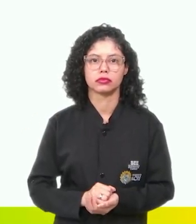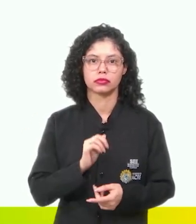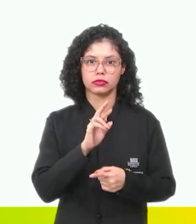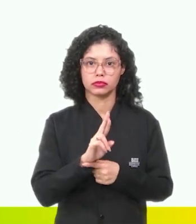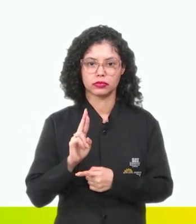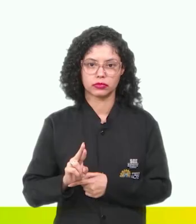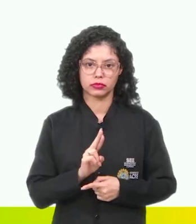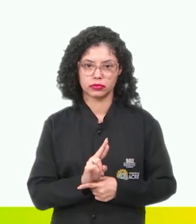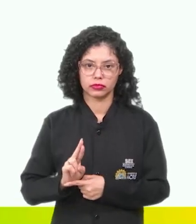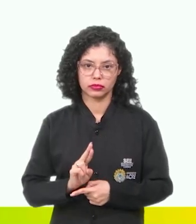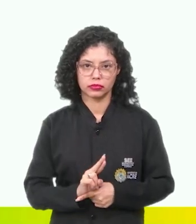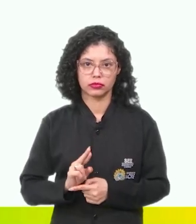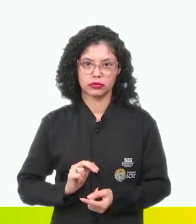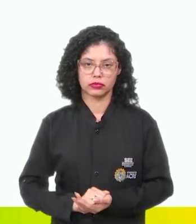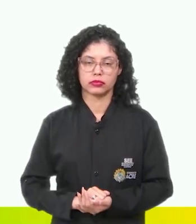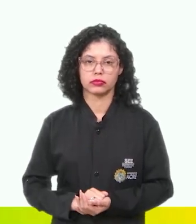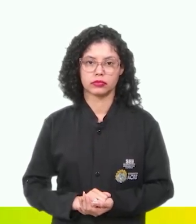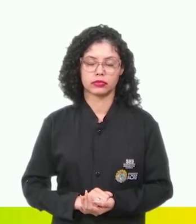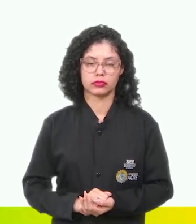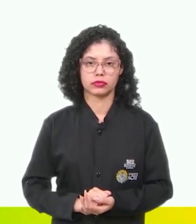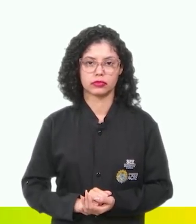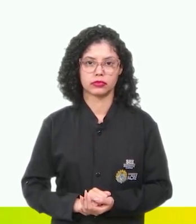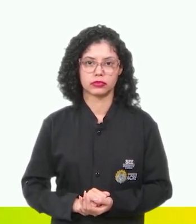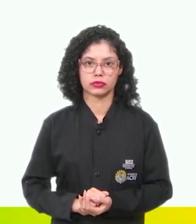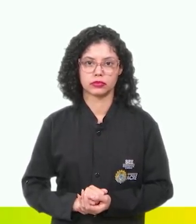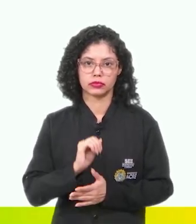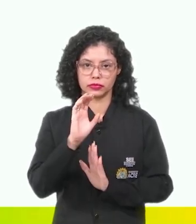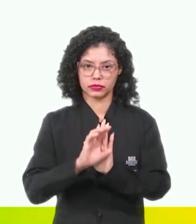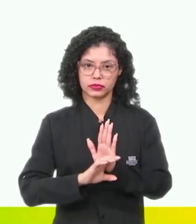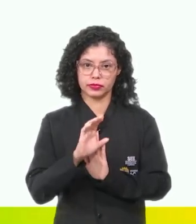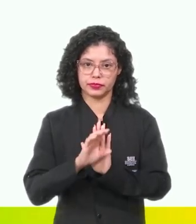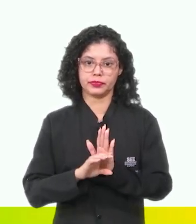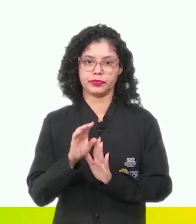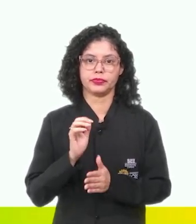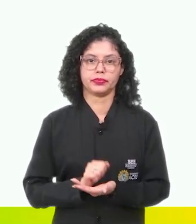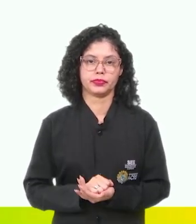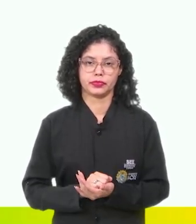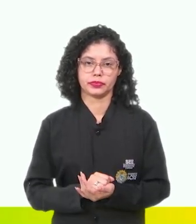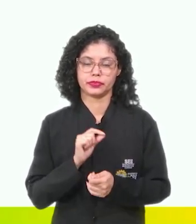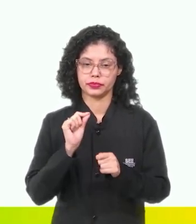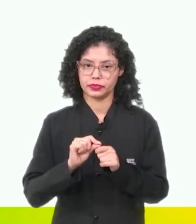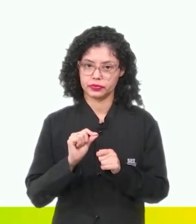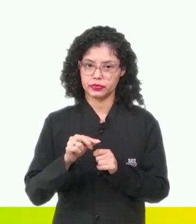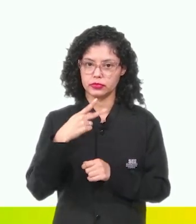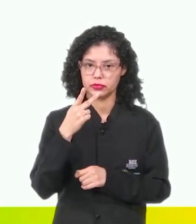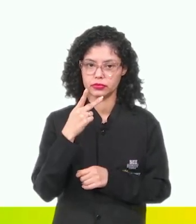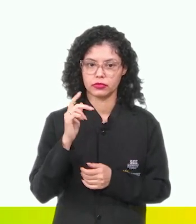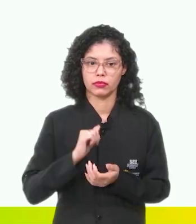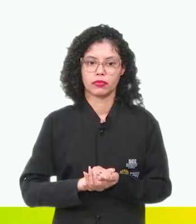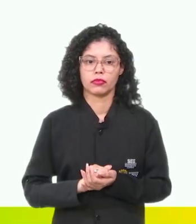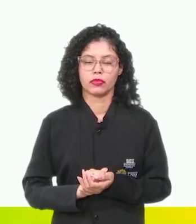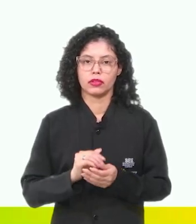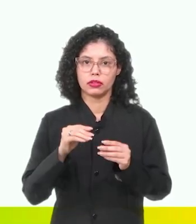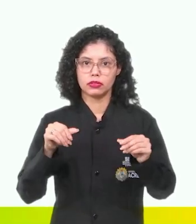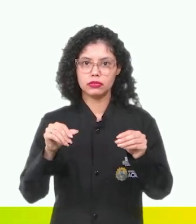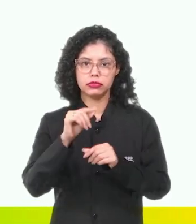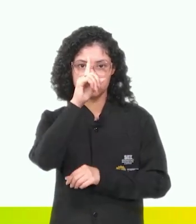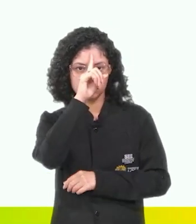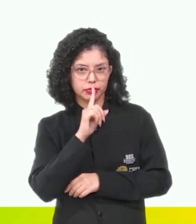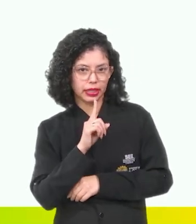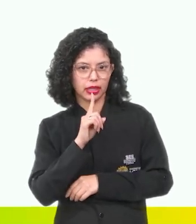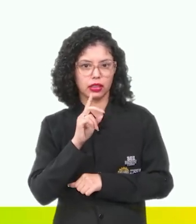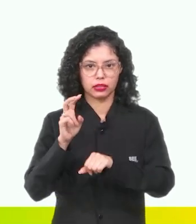Rzinho. Rzinho, Rzinho. E a gente sabe sobre o conceito de fenótipo. É o que vai falar se a semente é amarela ou